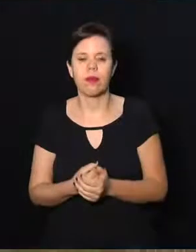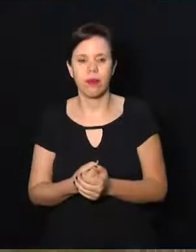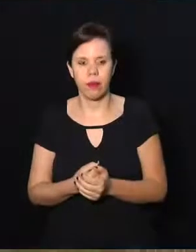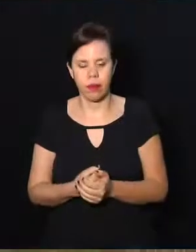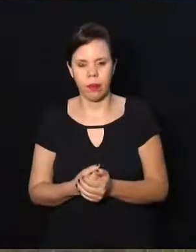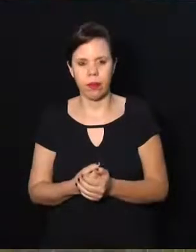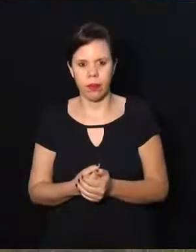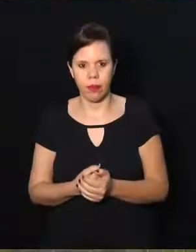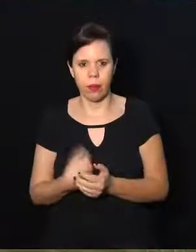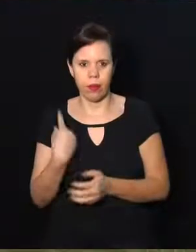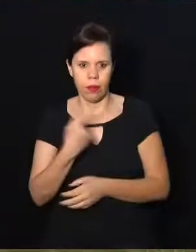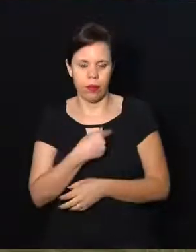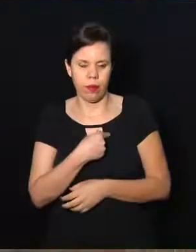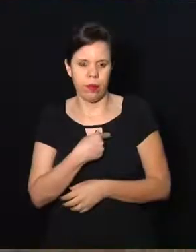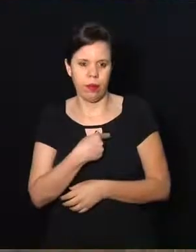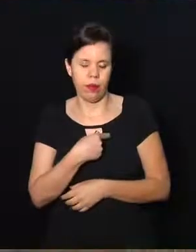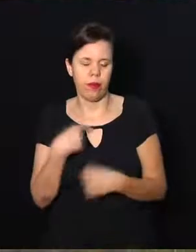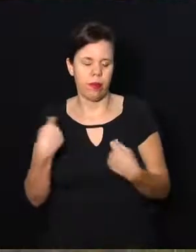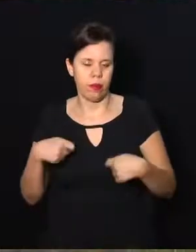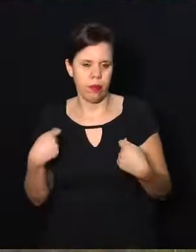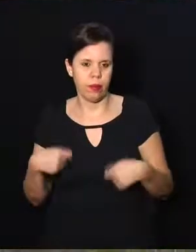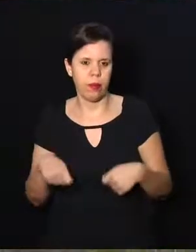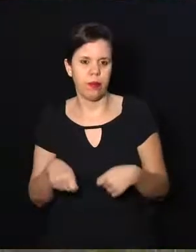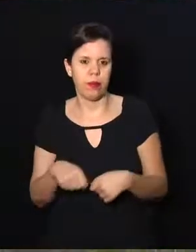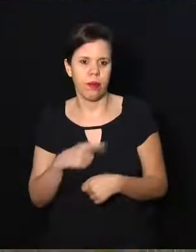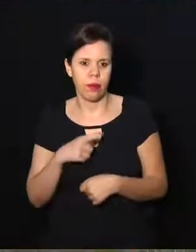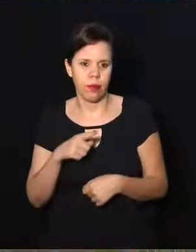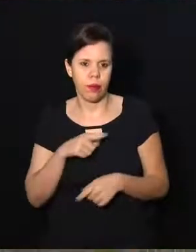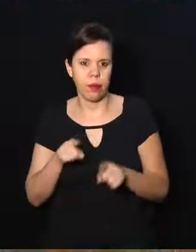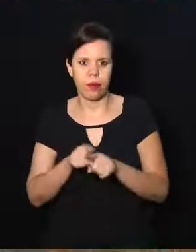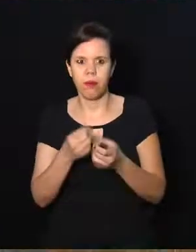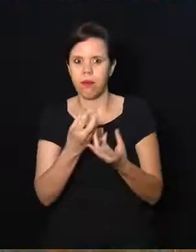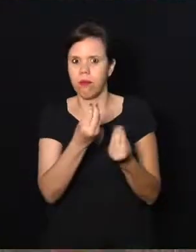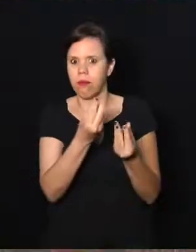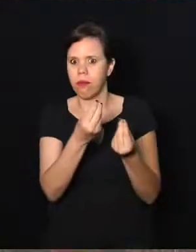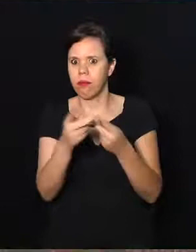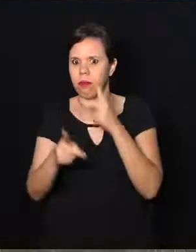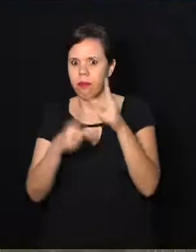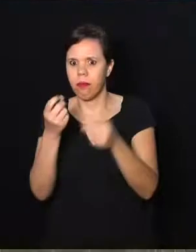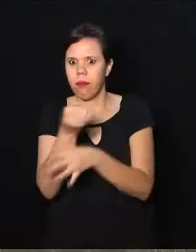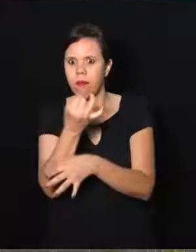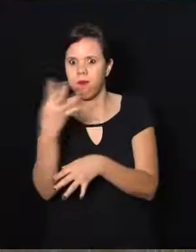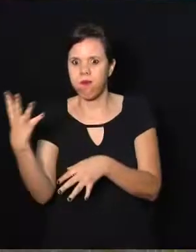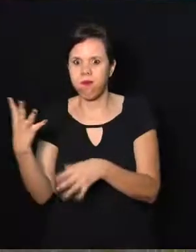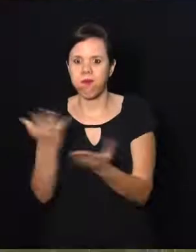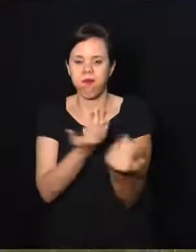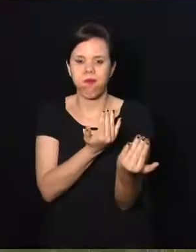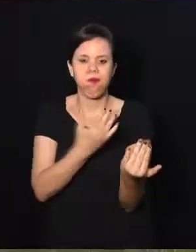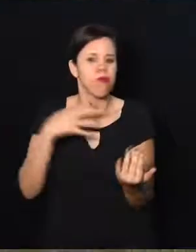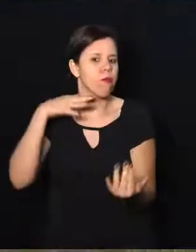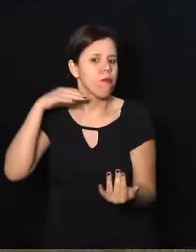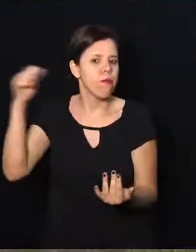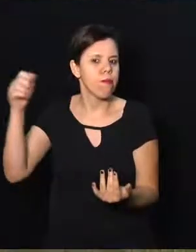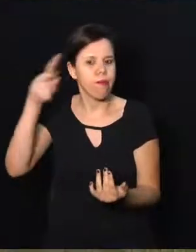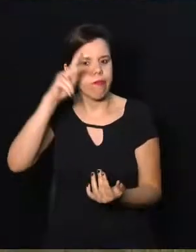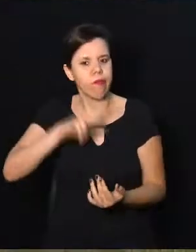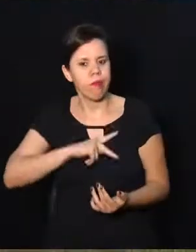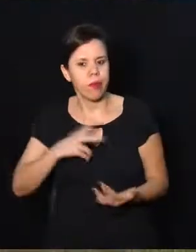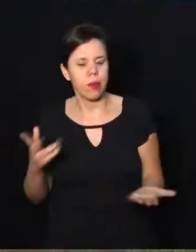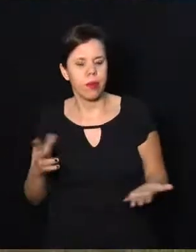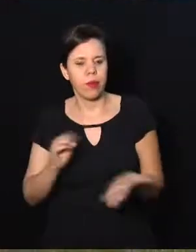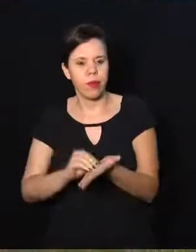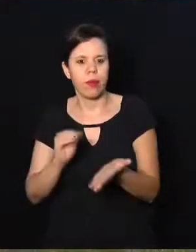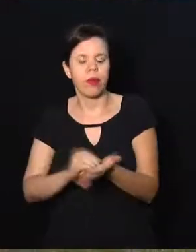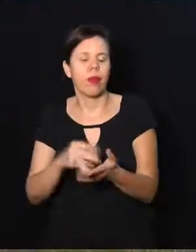trazem a nós essa necessidade. Nós temos aí uma endemia de jovens suicidando, alguma coisa está faltando. Nós temos